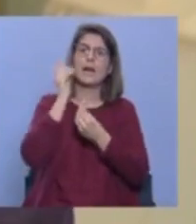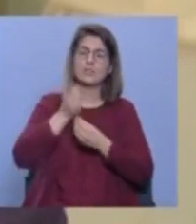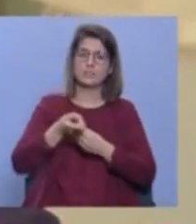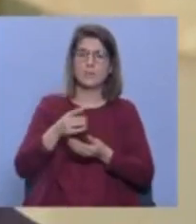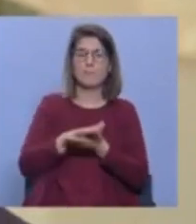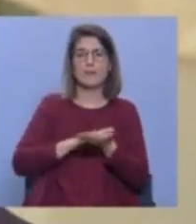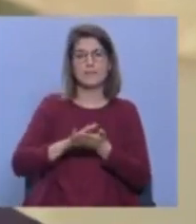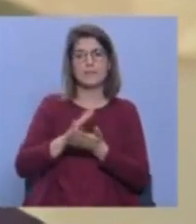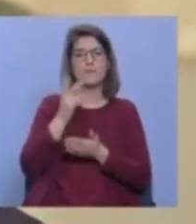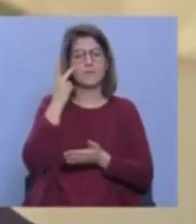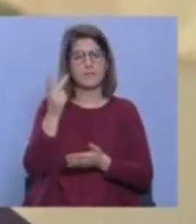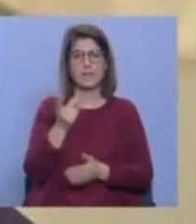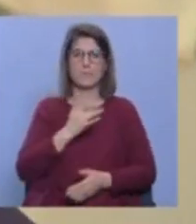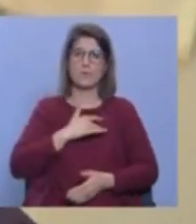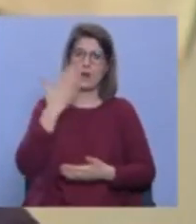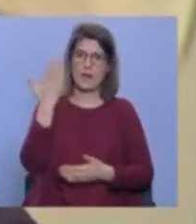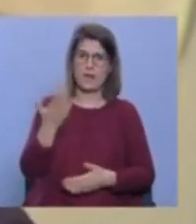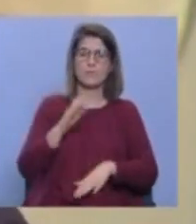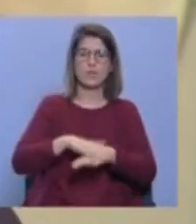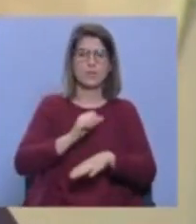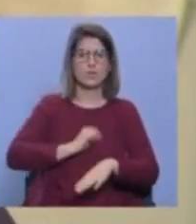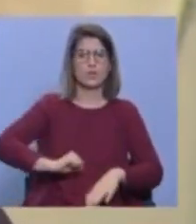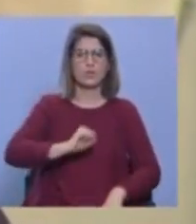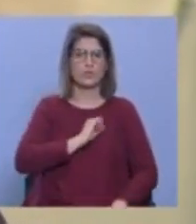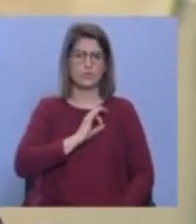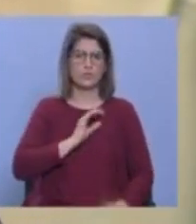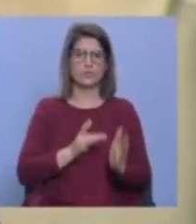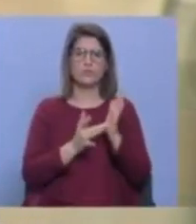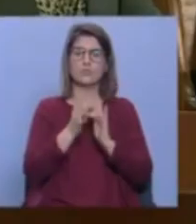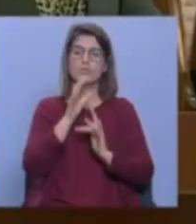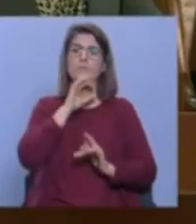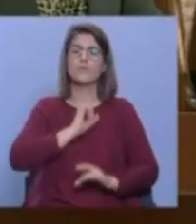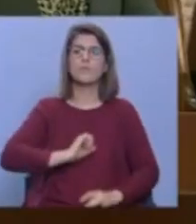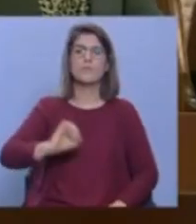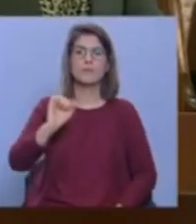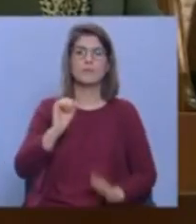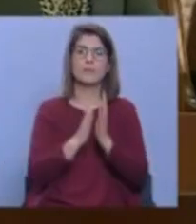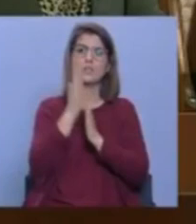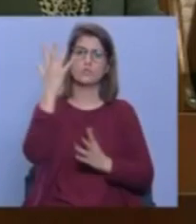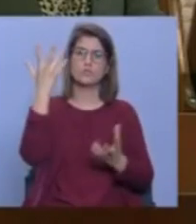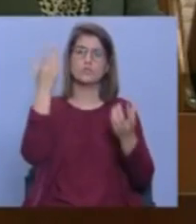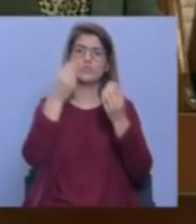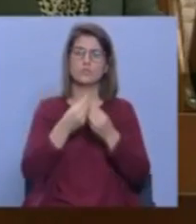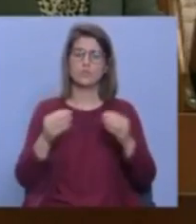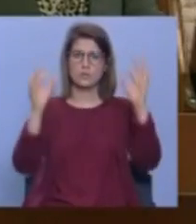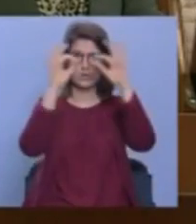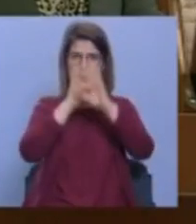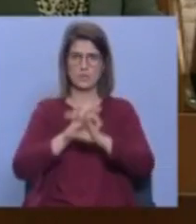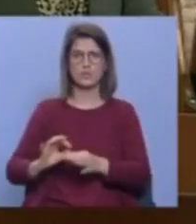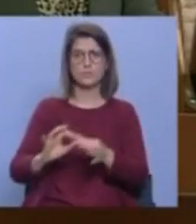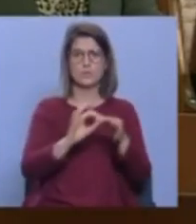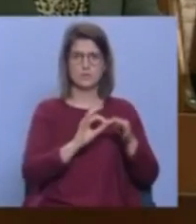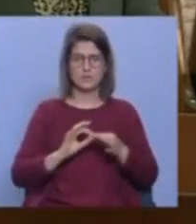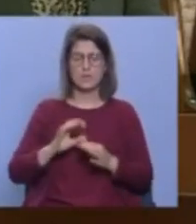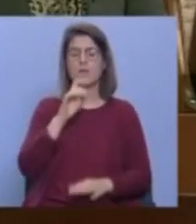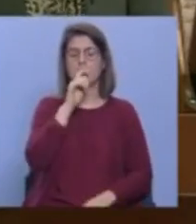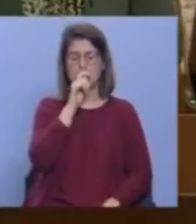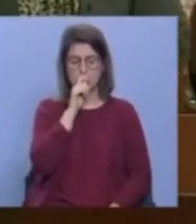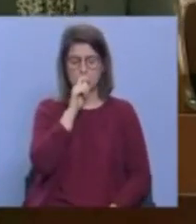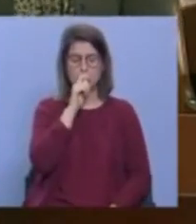vida e do amor. Por nosso Senhor Jesus Cristo, vosso Filho, que é Deus convosco na unidade do Espírito Santo.